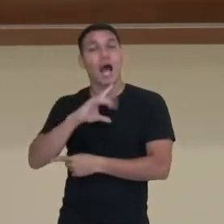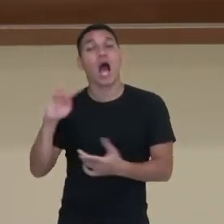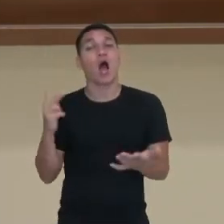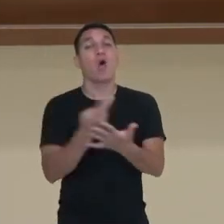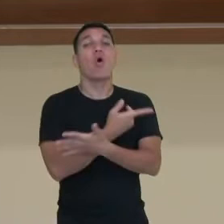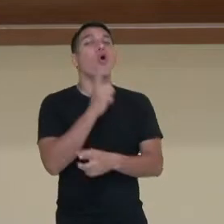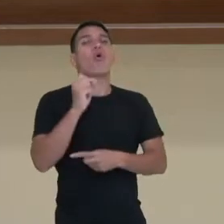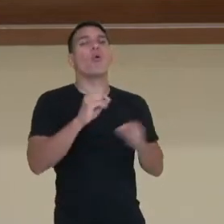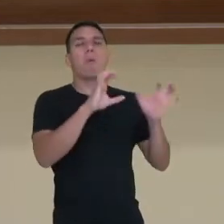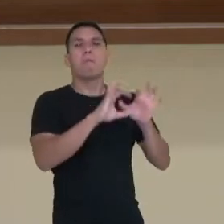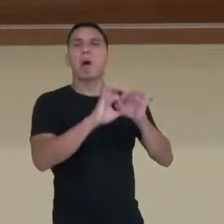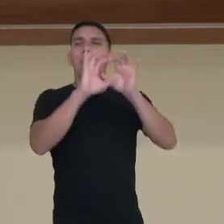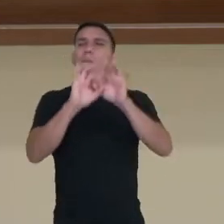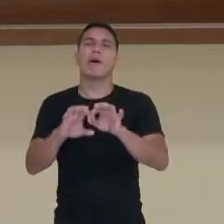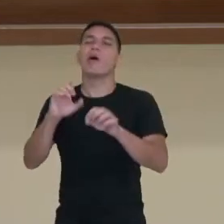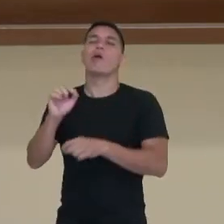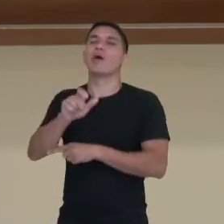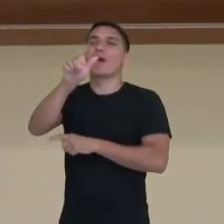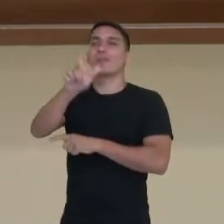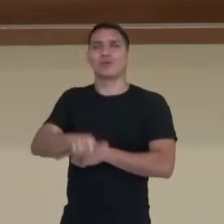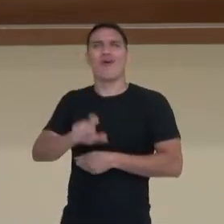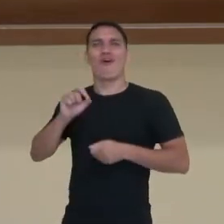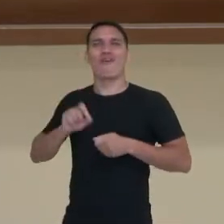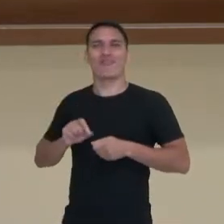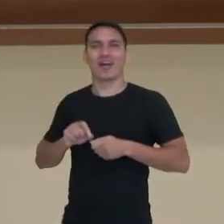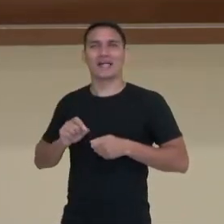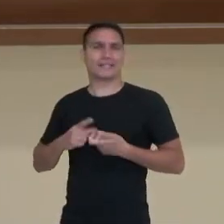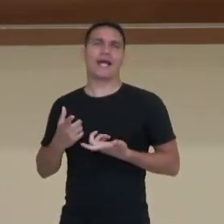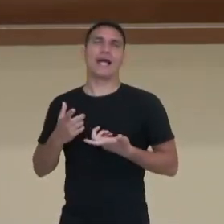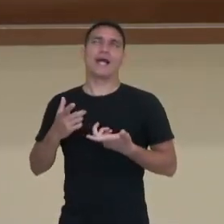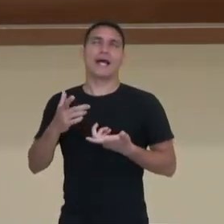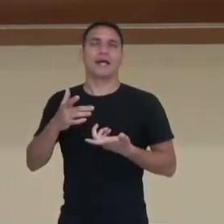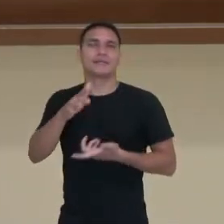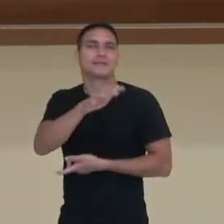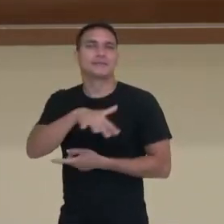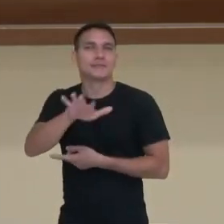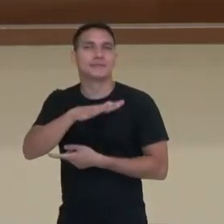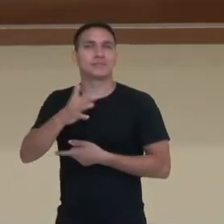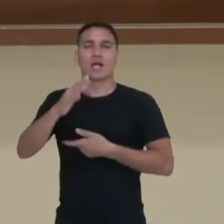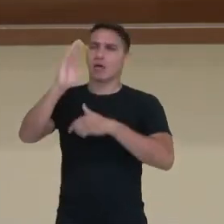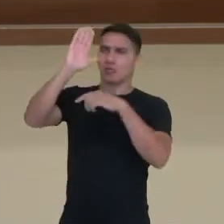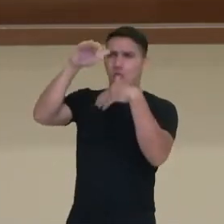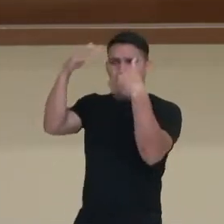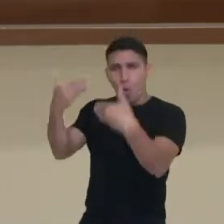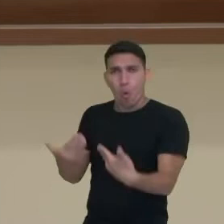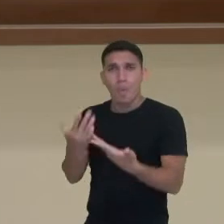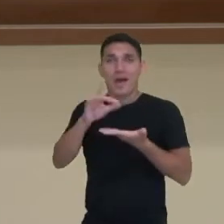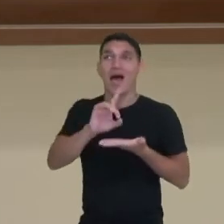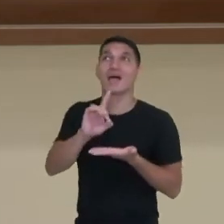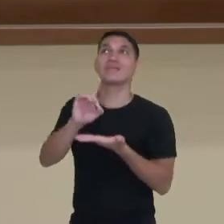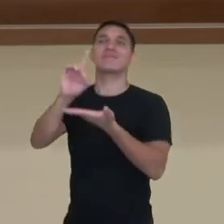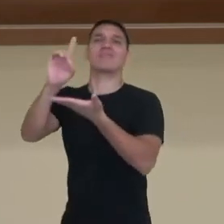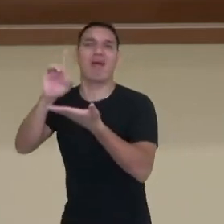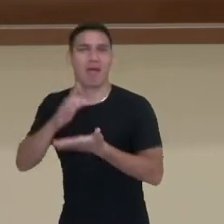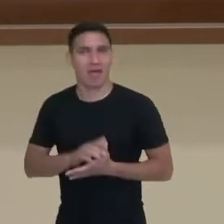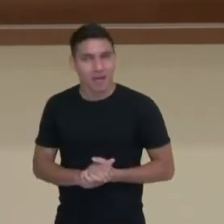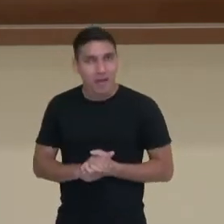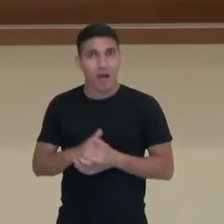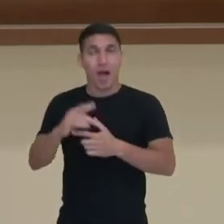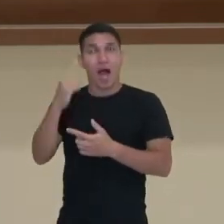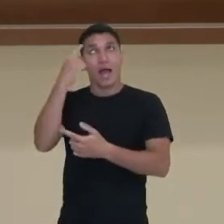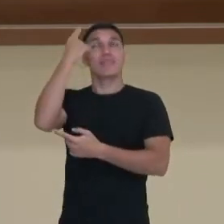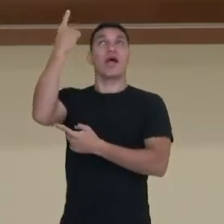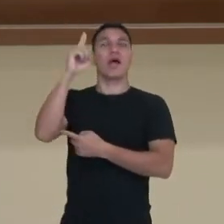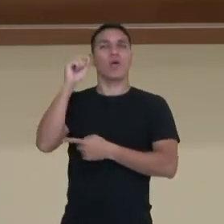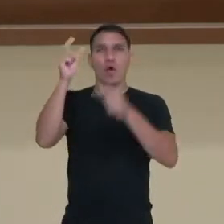Olímpicos que os caras, que eram realizados em homenagem aos deuses. A ideia dos gregos era